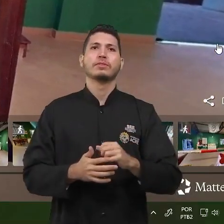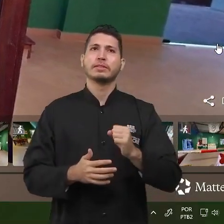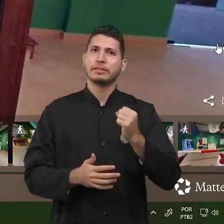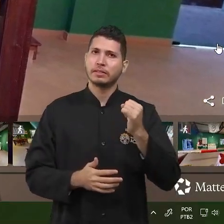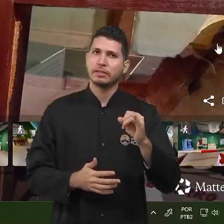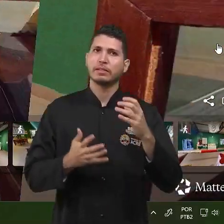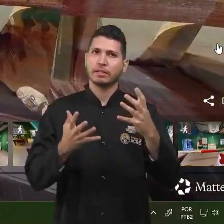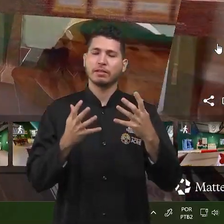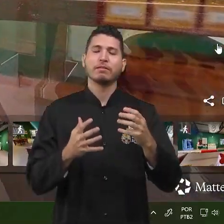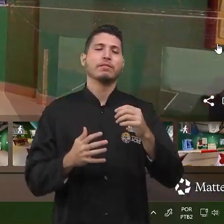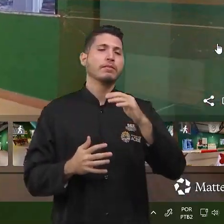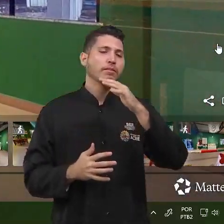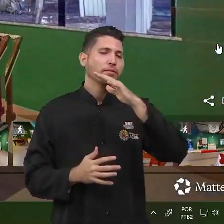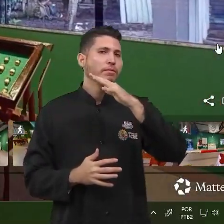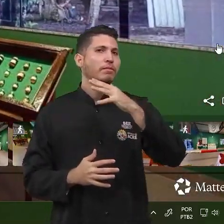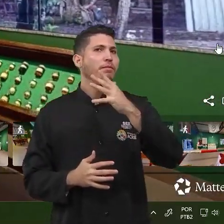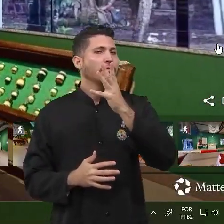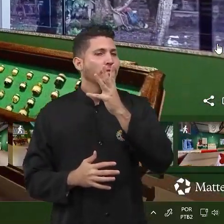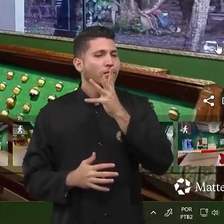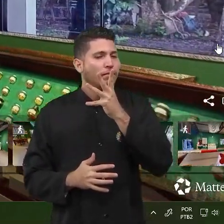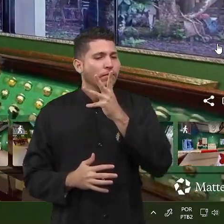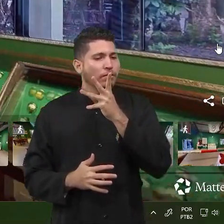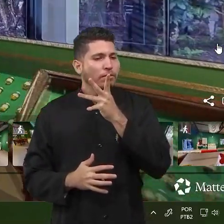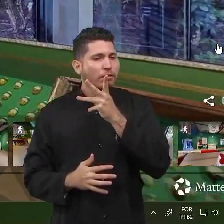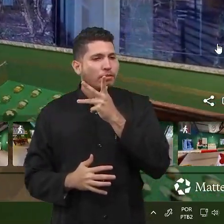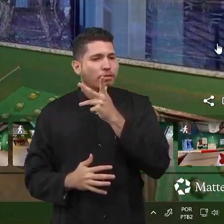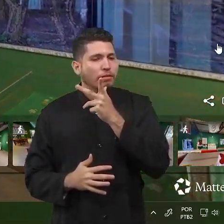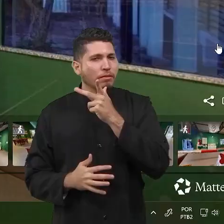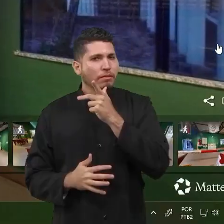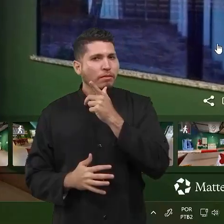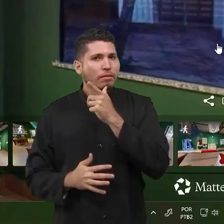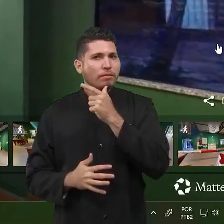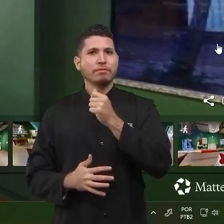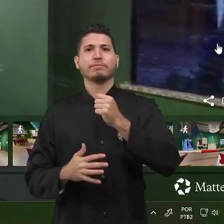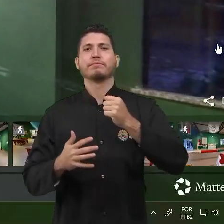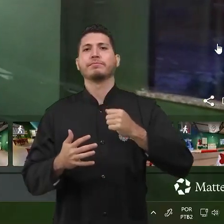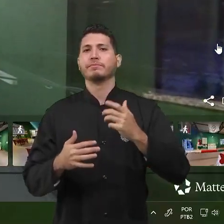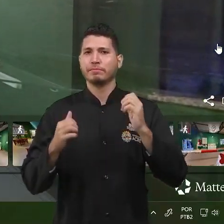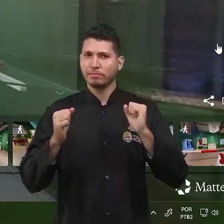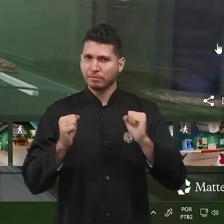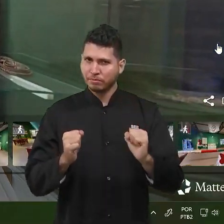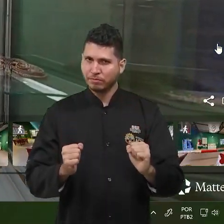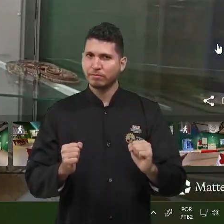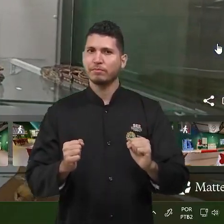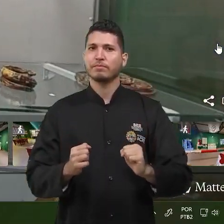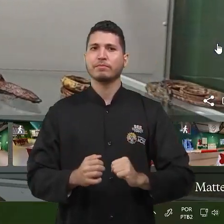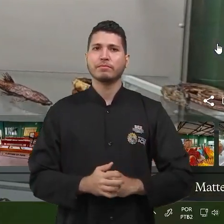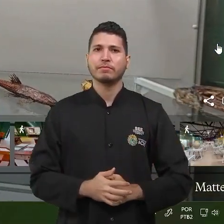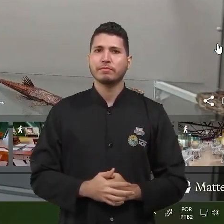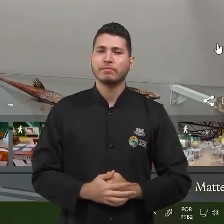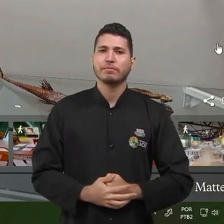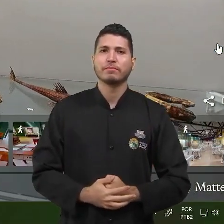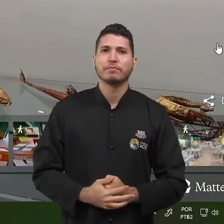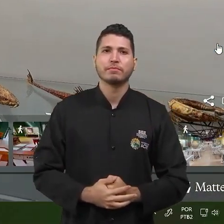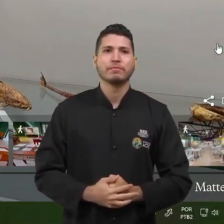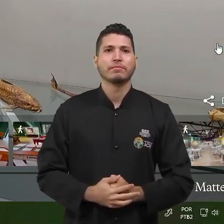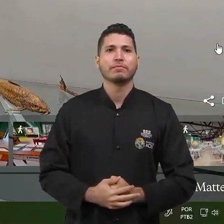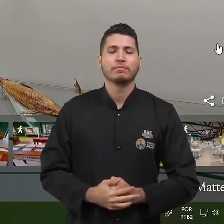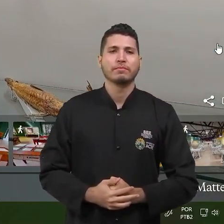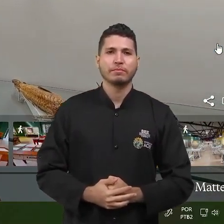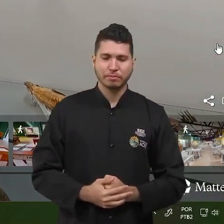também. Então, esse daqui é o Museu do Marajó. Olha que incrível. Tem